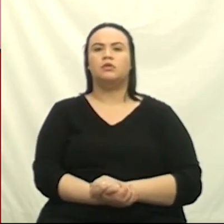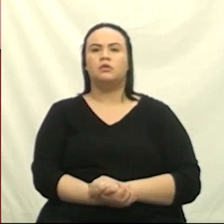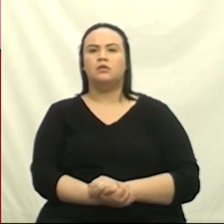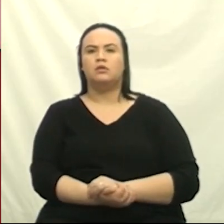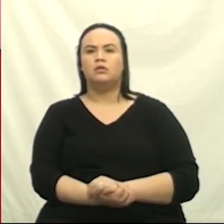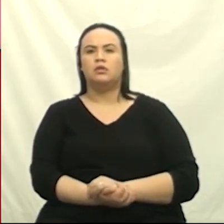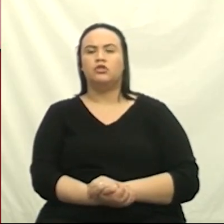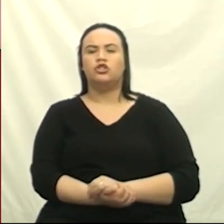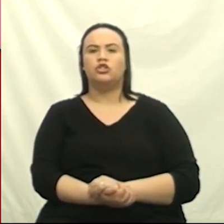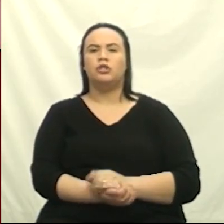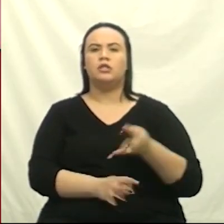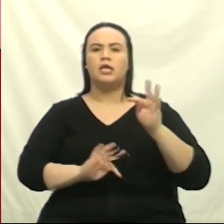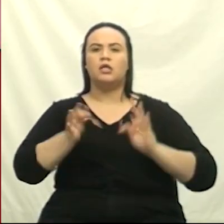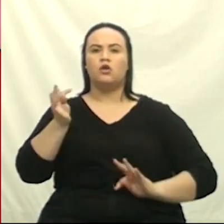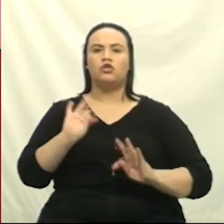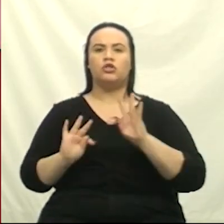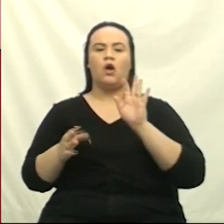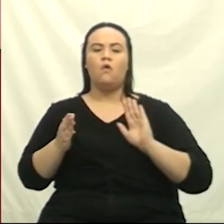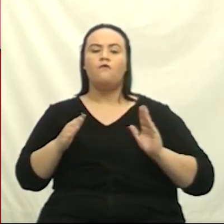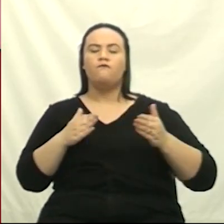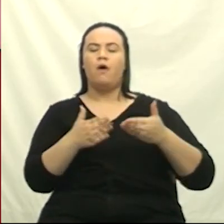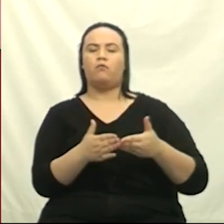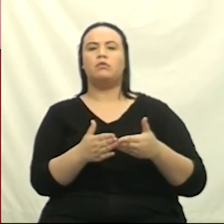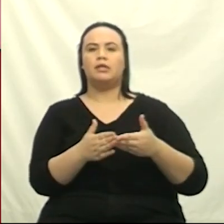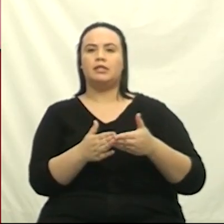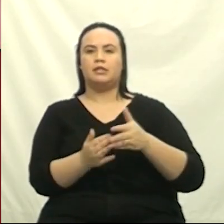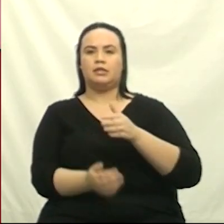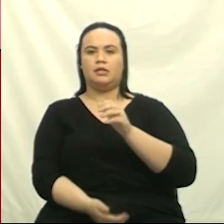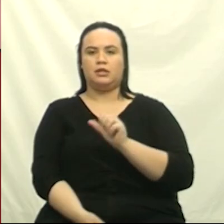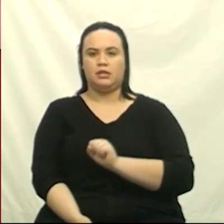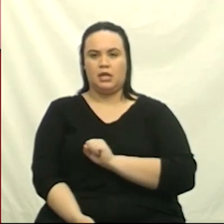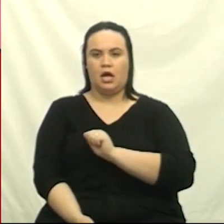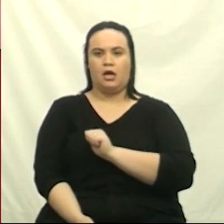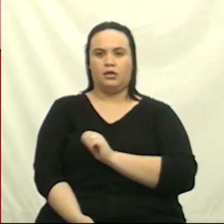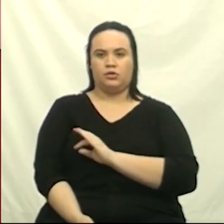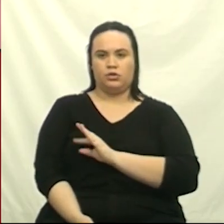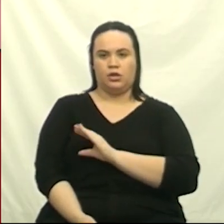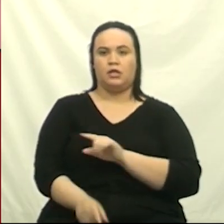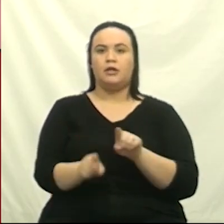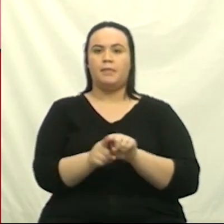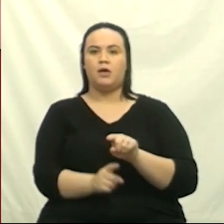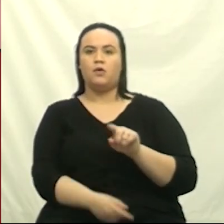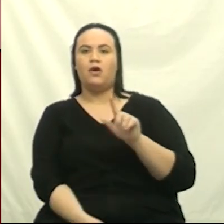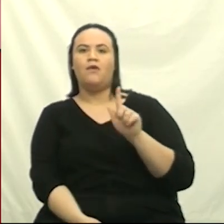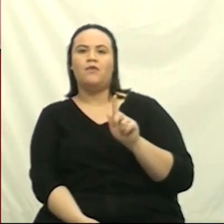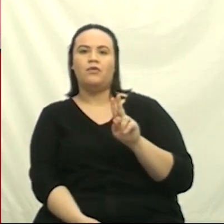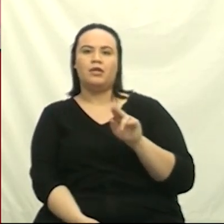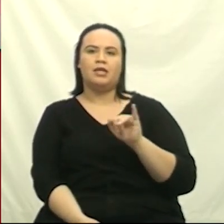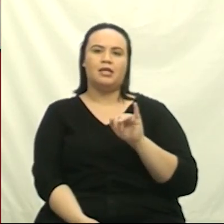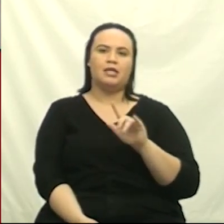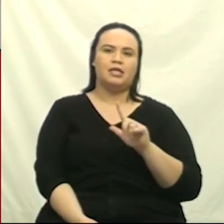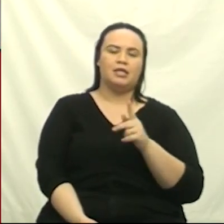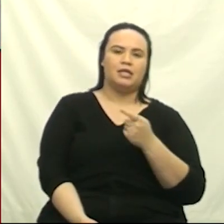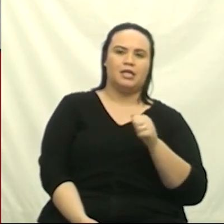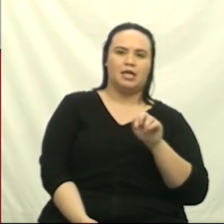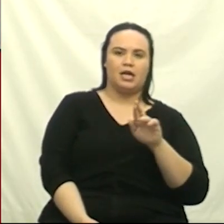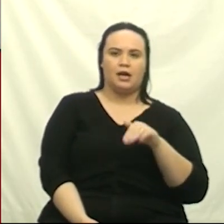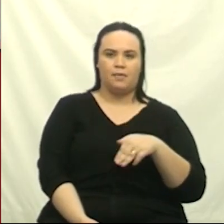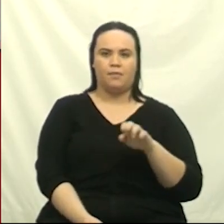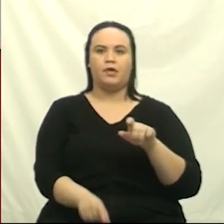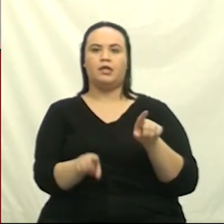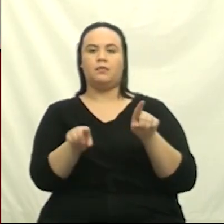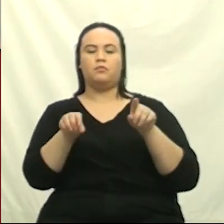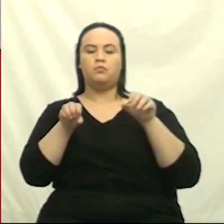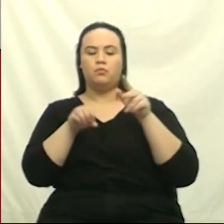tecnologias aplicadas da Sate que o Guilherme Cardoso Cruz professor de tecnologia